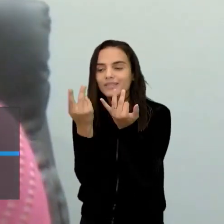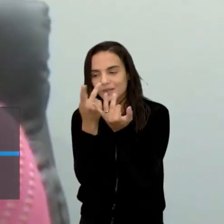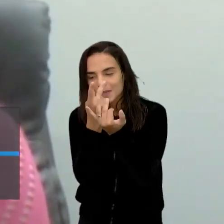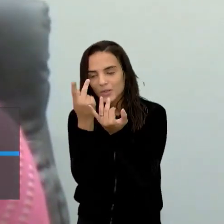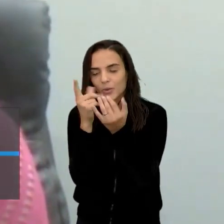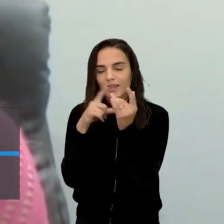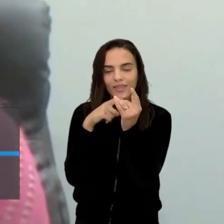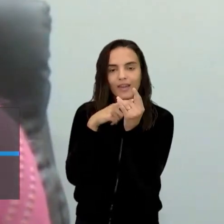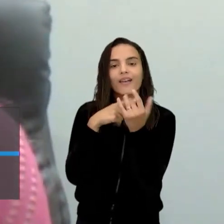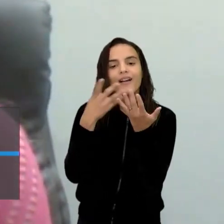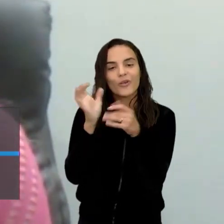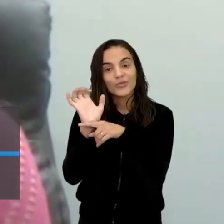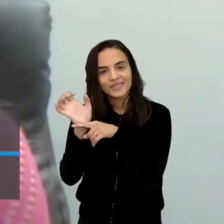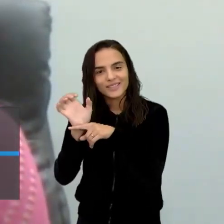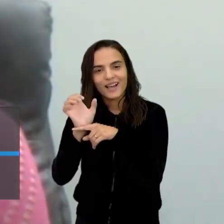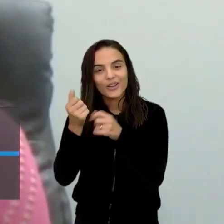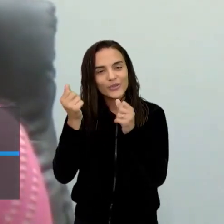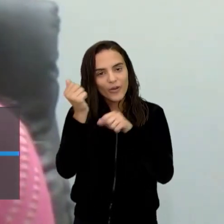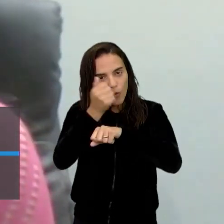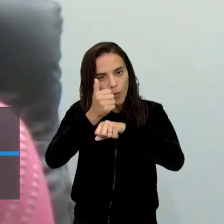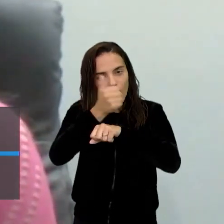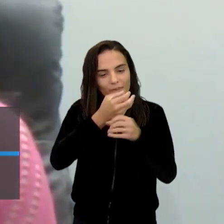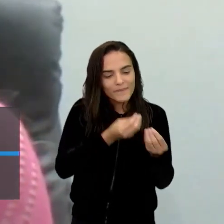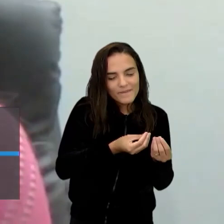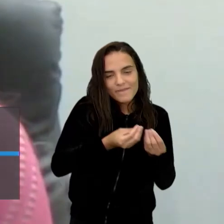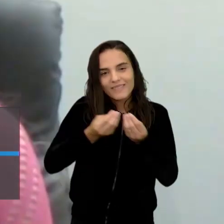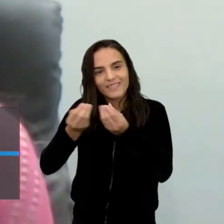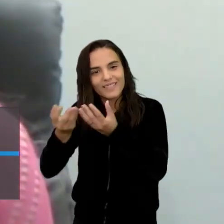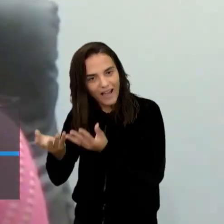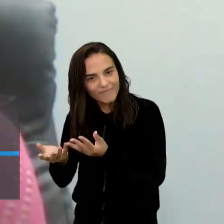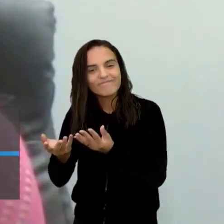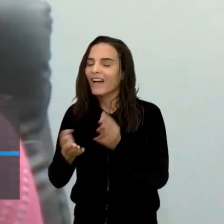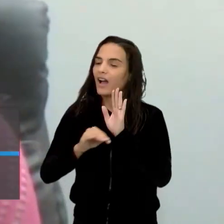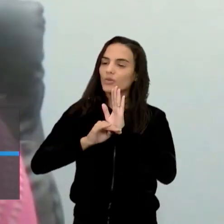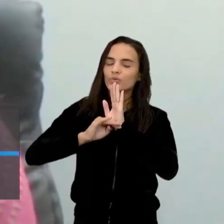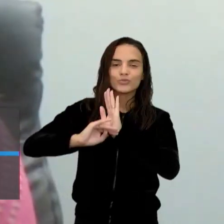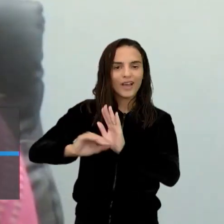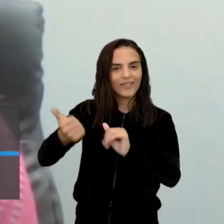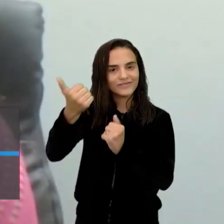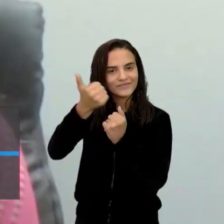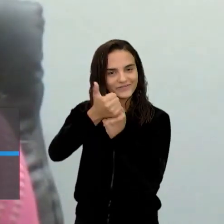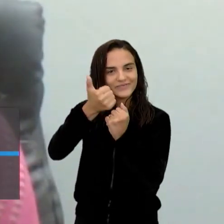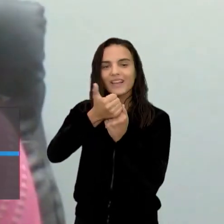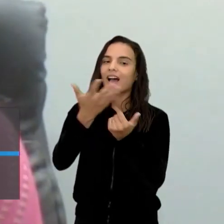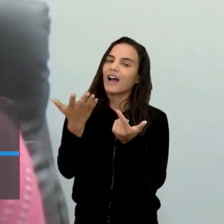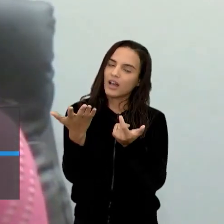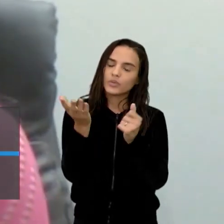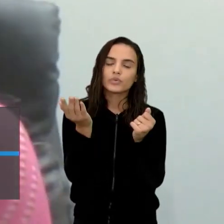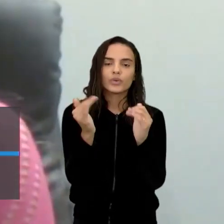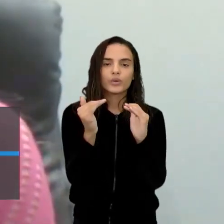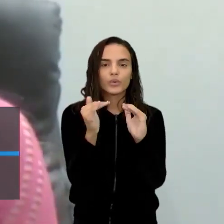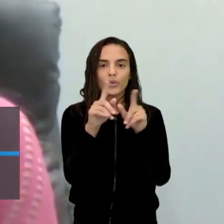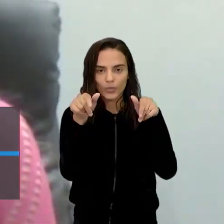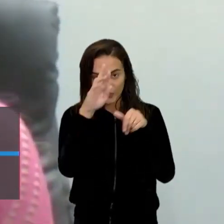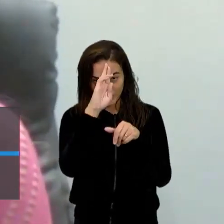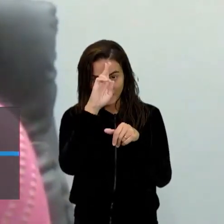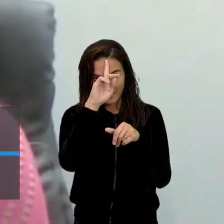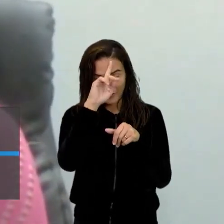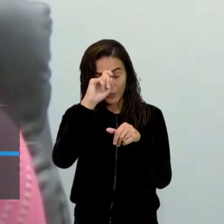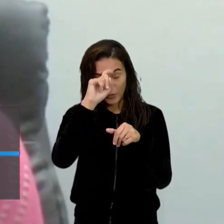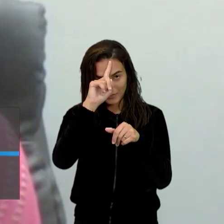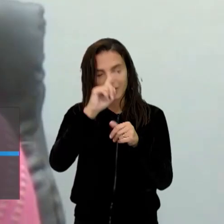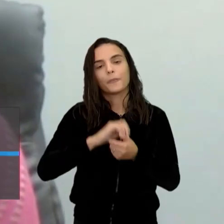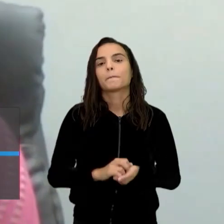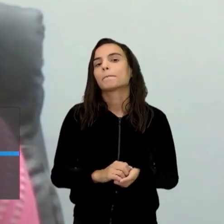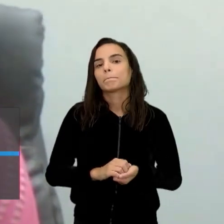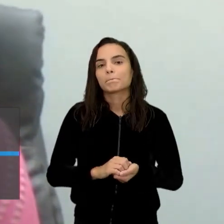solicitada, o Estado oferece esse profissional para estar ali atendendo a demanda do hospital em si, tá bom? O